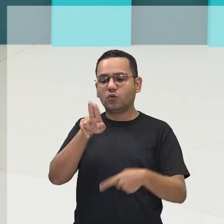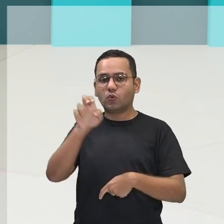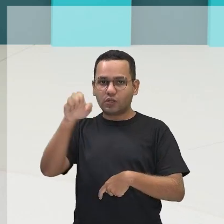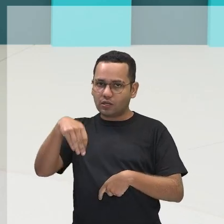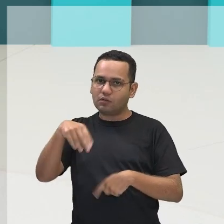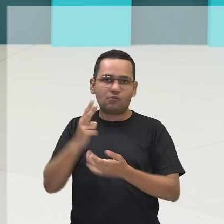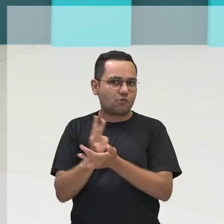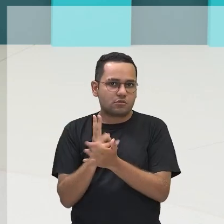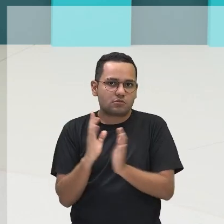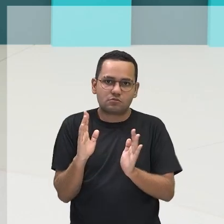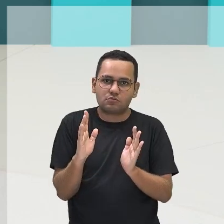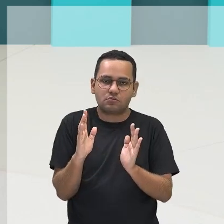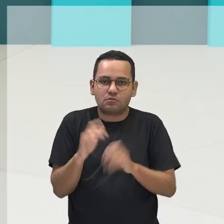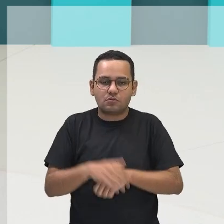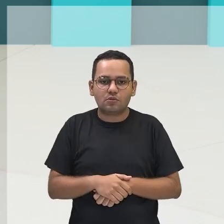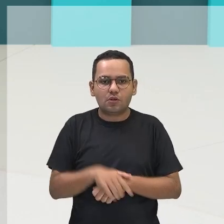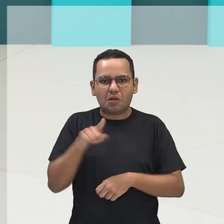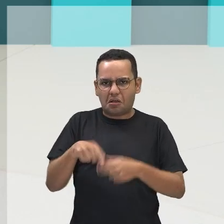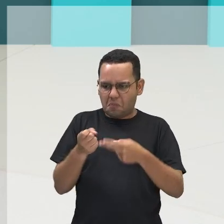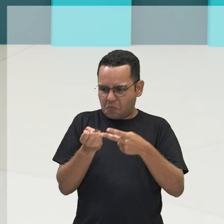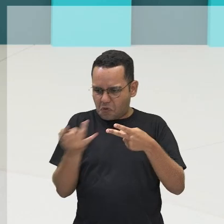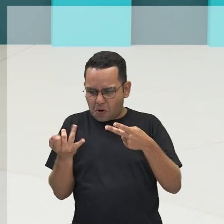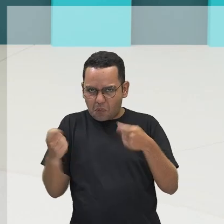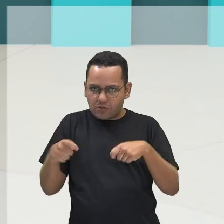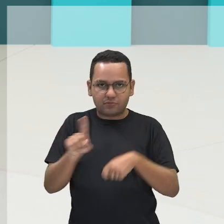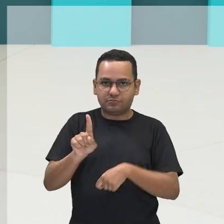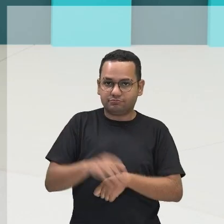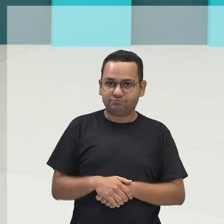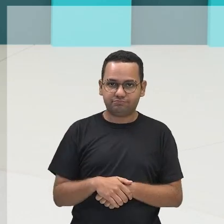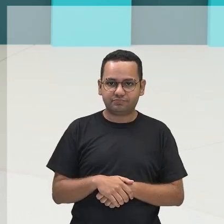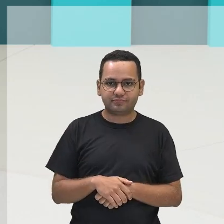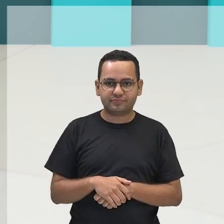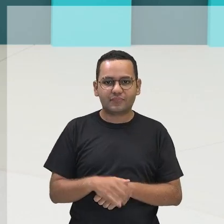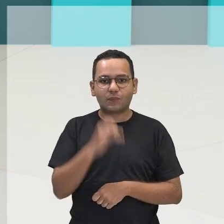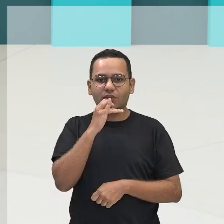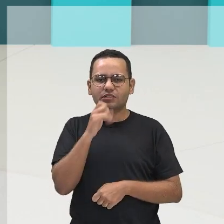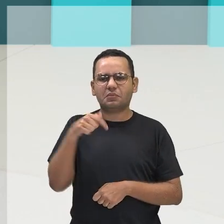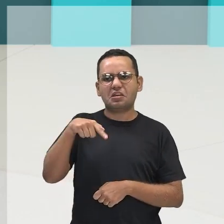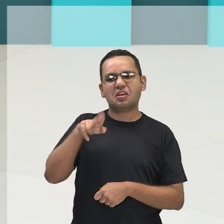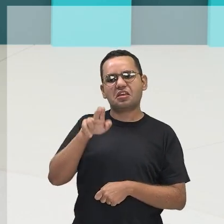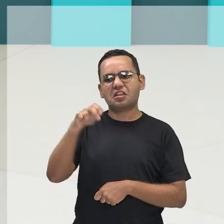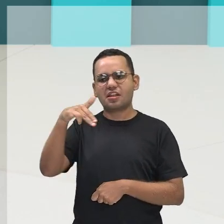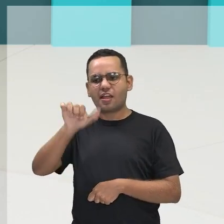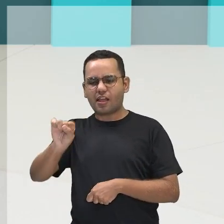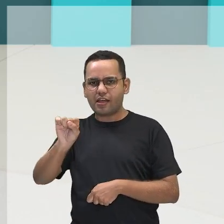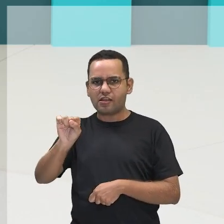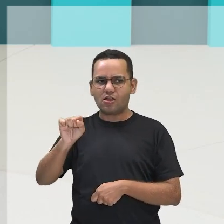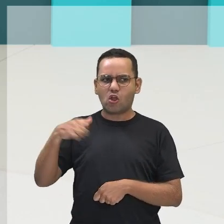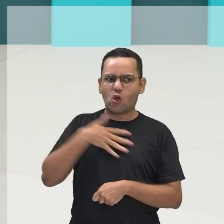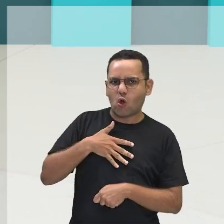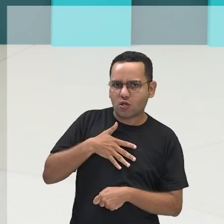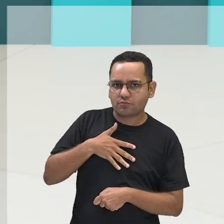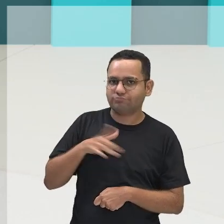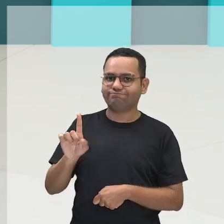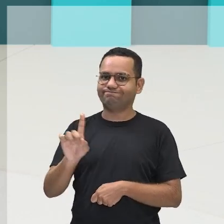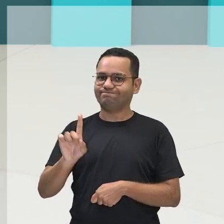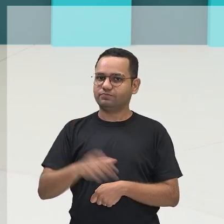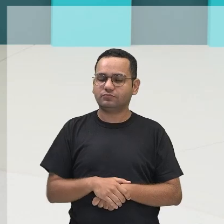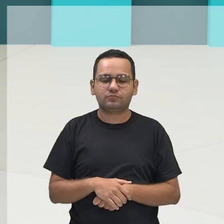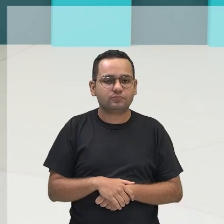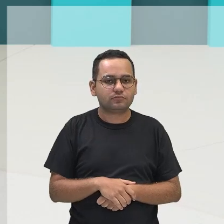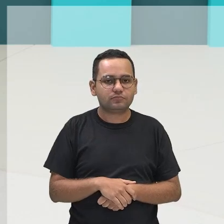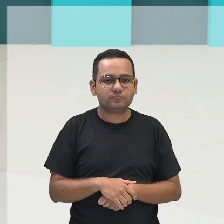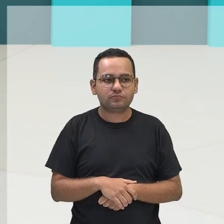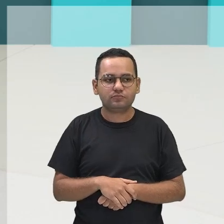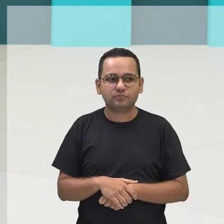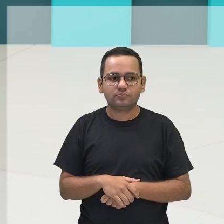plural. Eu não posso falar, por exemplo, aí, o menino de quem gosto, ó, não tem como variar. A mesma situação vai